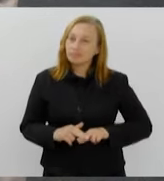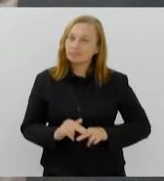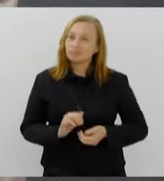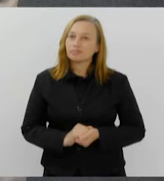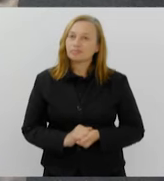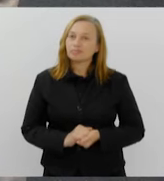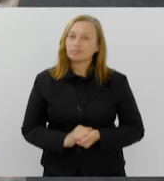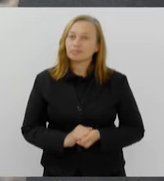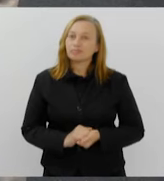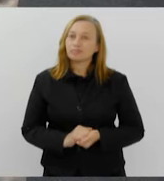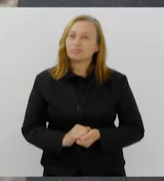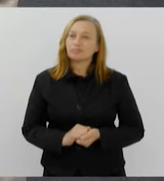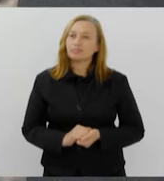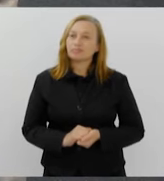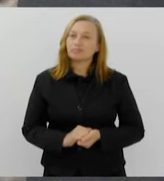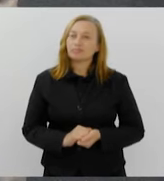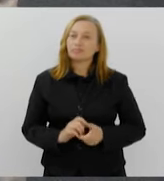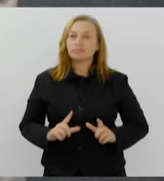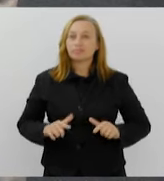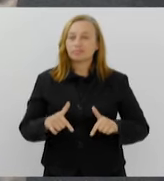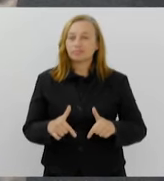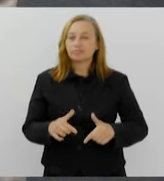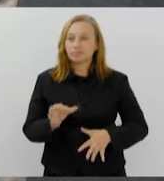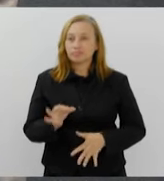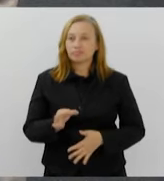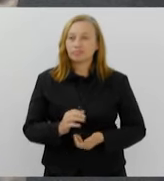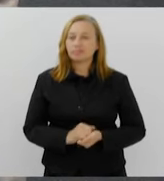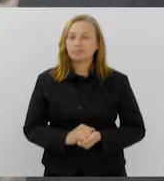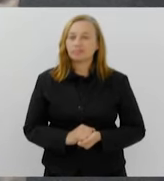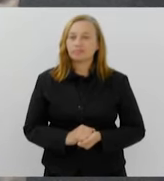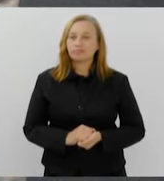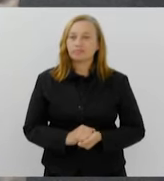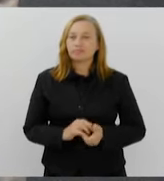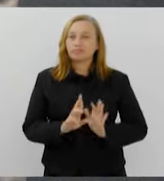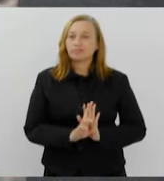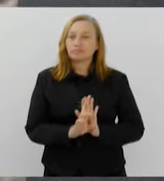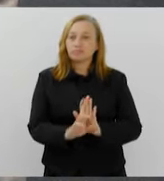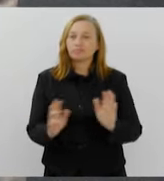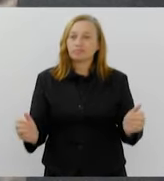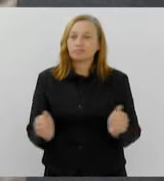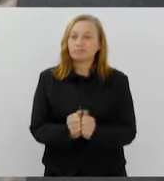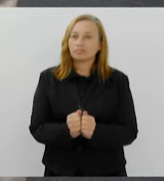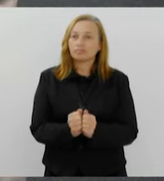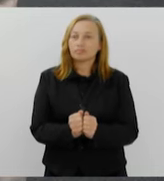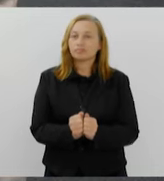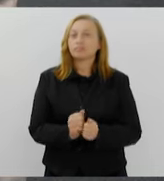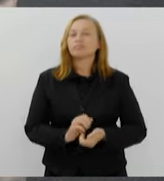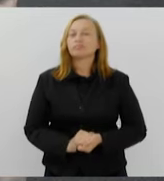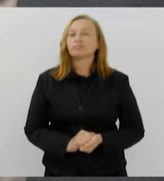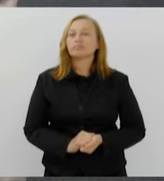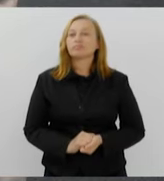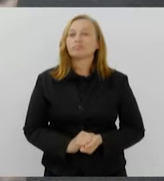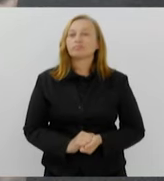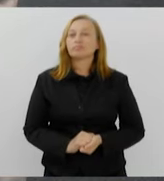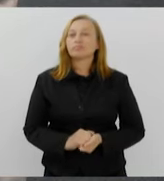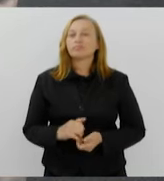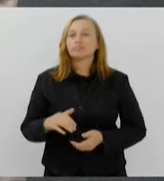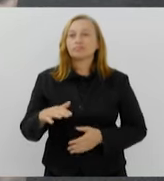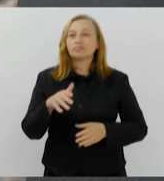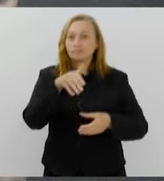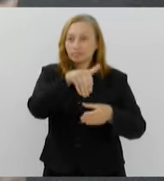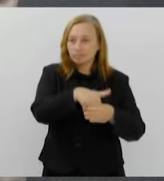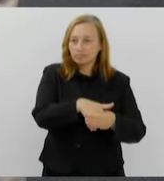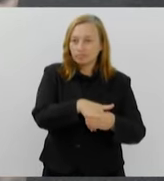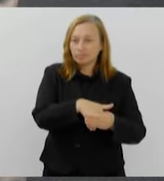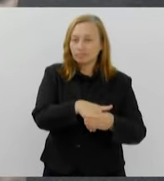serão tomadas medidas necessárias para representar junto à autoridades tanto no âmbito eleitoral